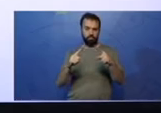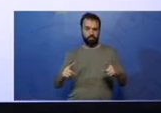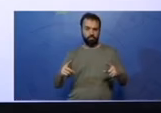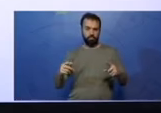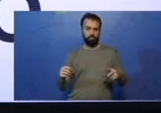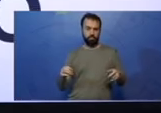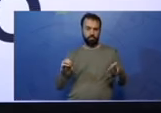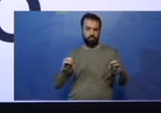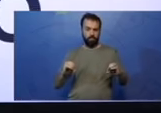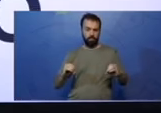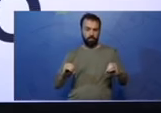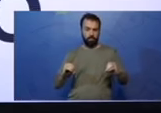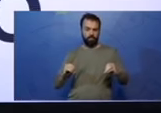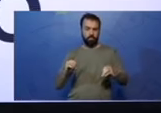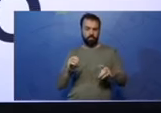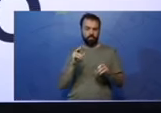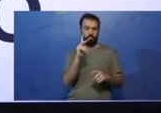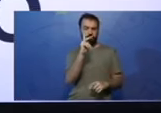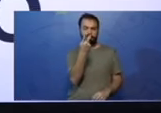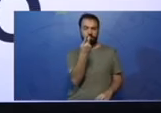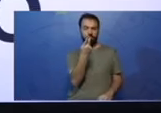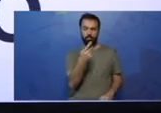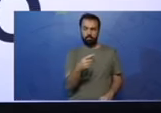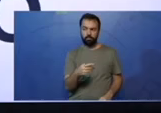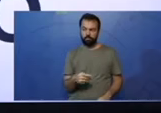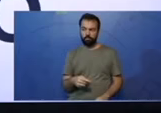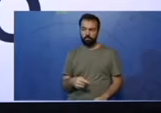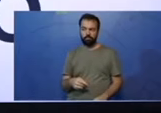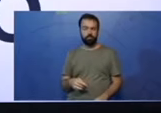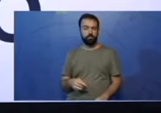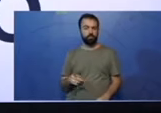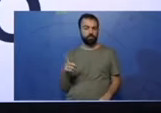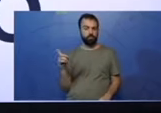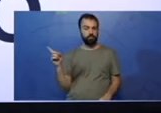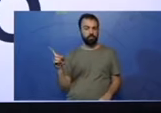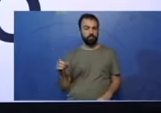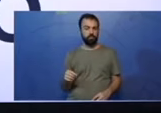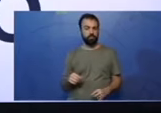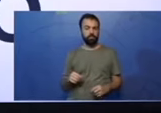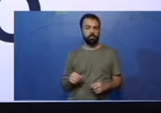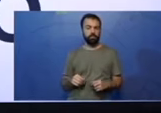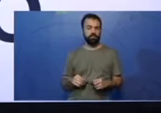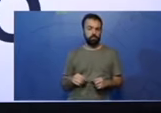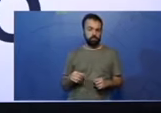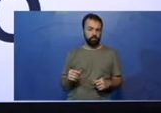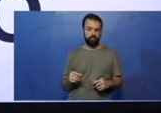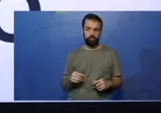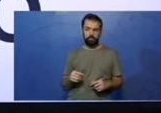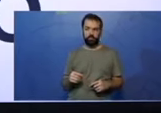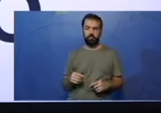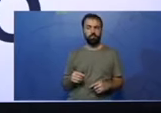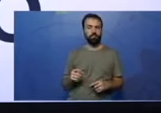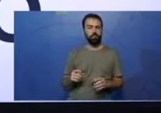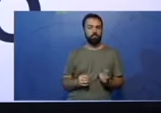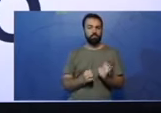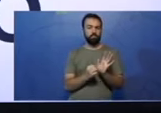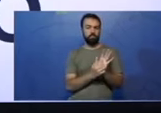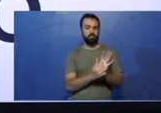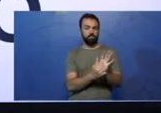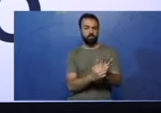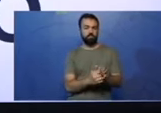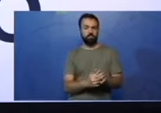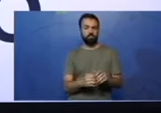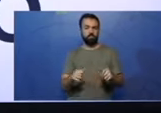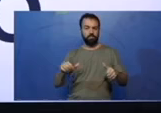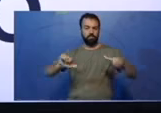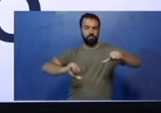H2O. Aqui nós temos a fórmula estrutural, que é utilizado o símbolo atômico, no caso o hidrogênio, o